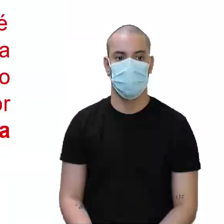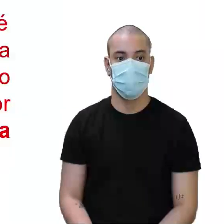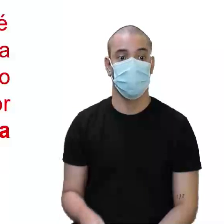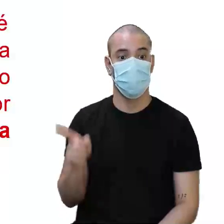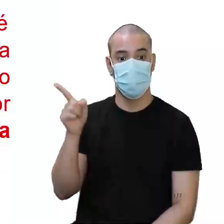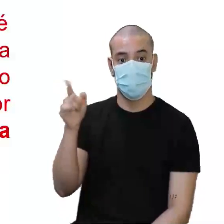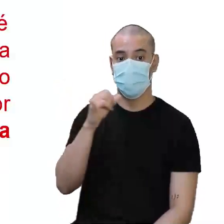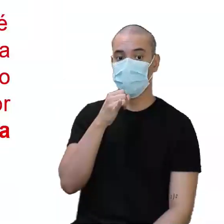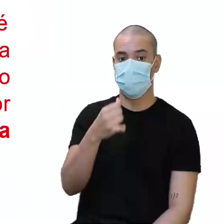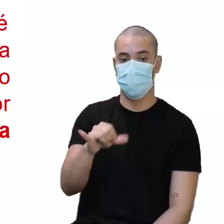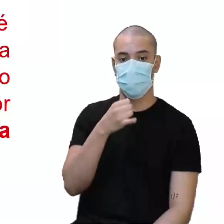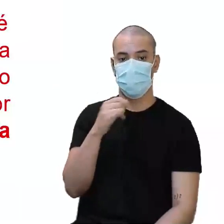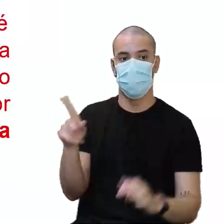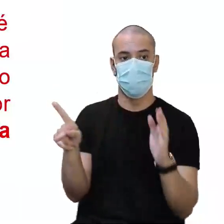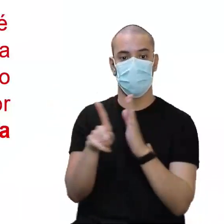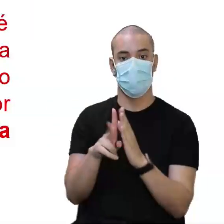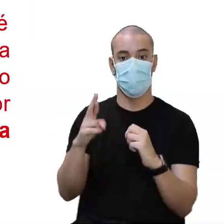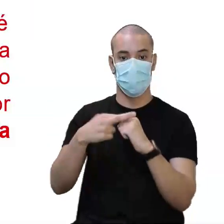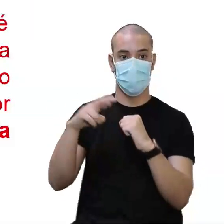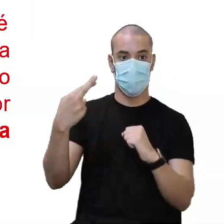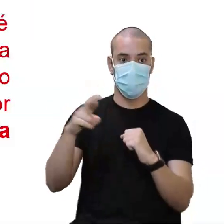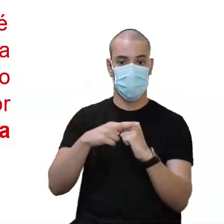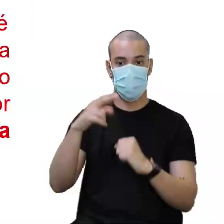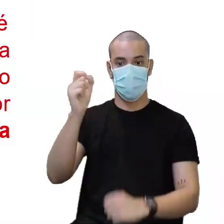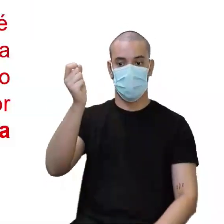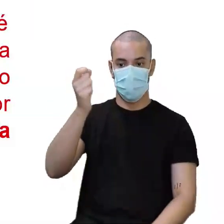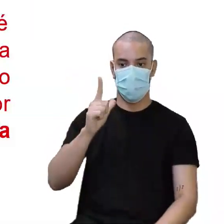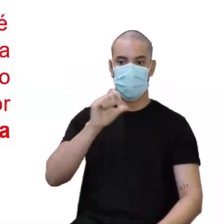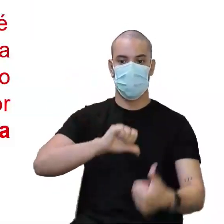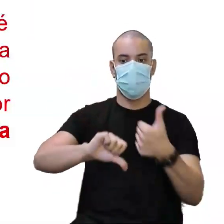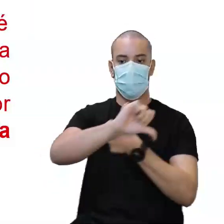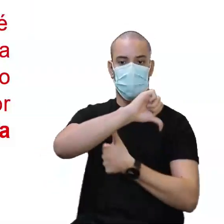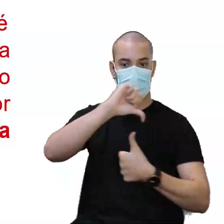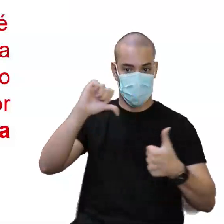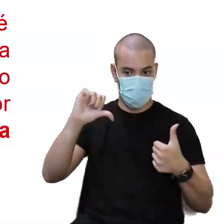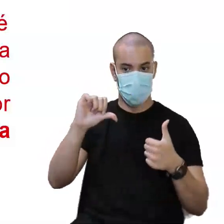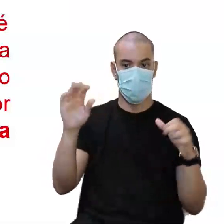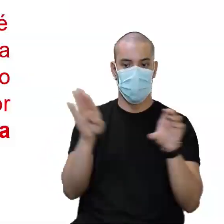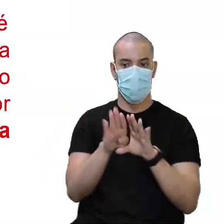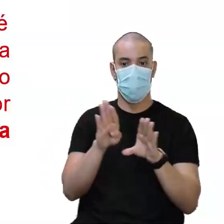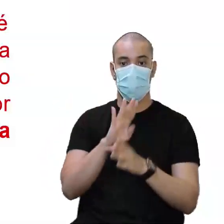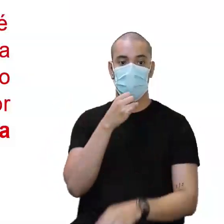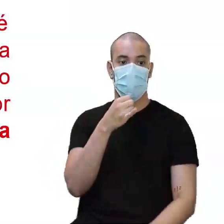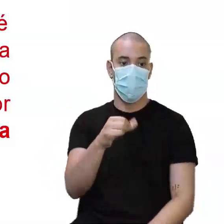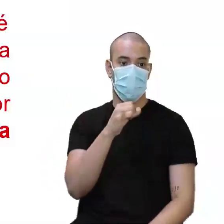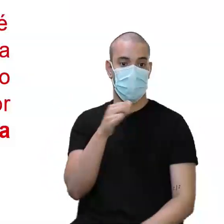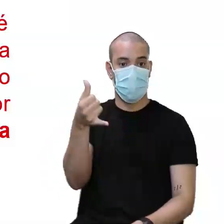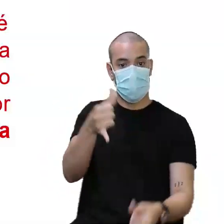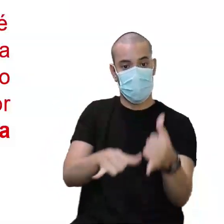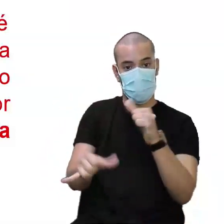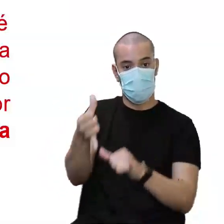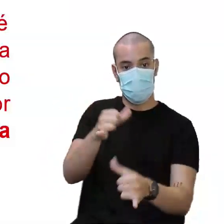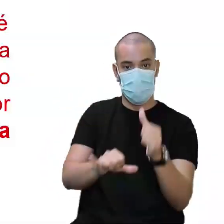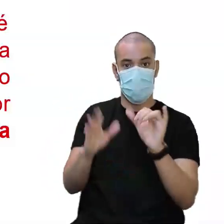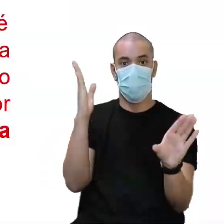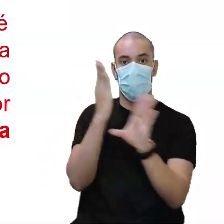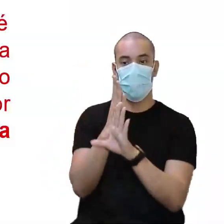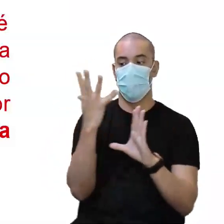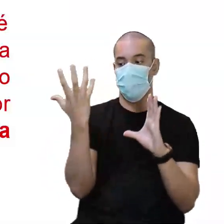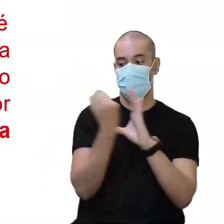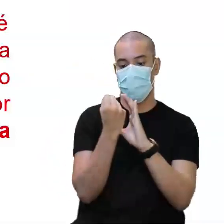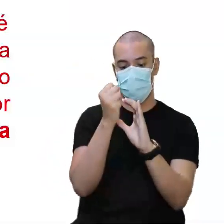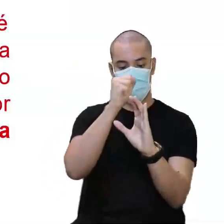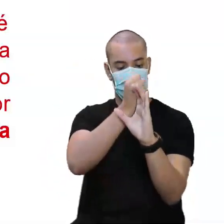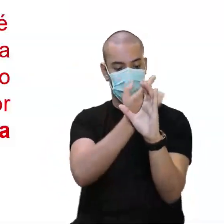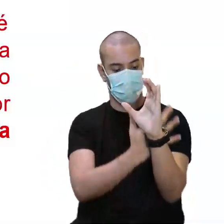A energia vai ser proveniente da radiação solar, que é transformada pelos produtores em energia química através da fotossíntese. Essa